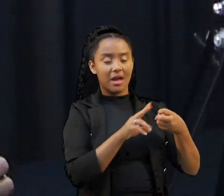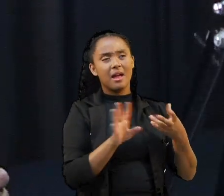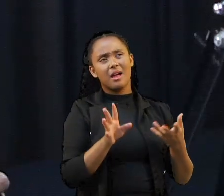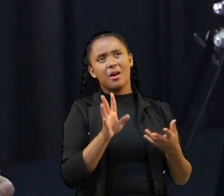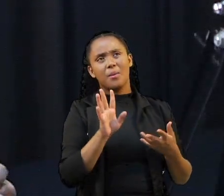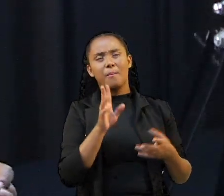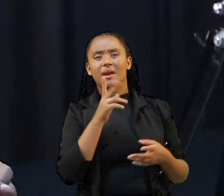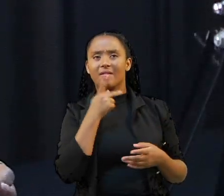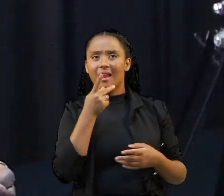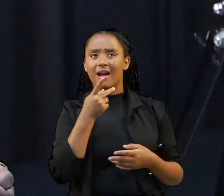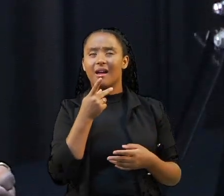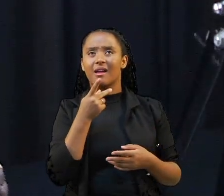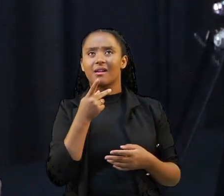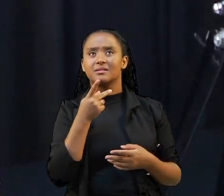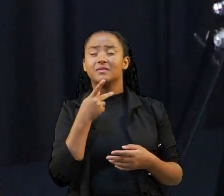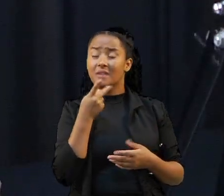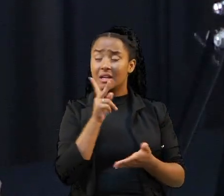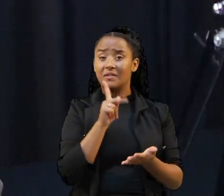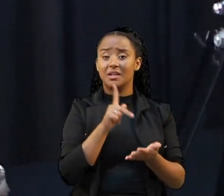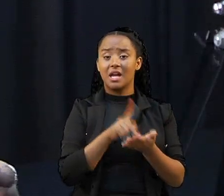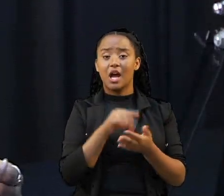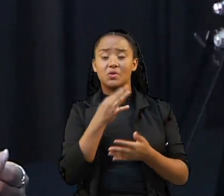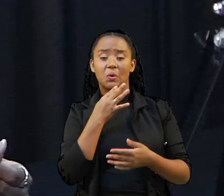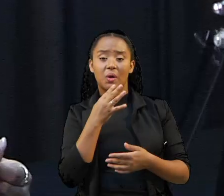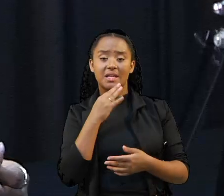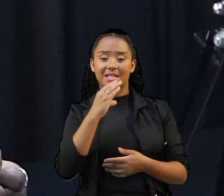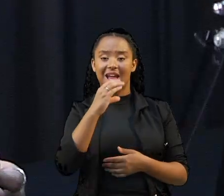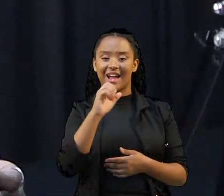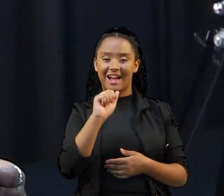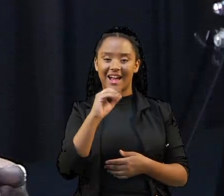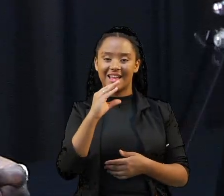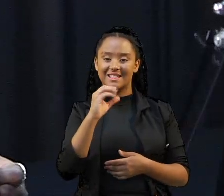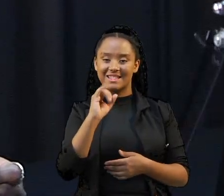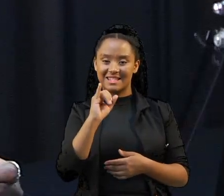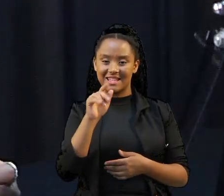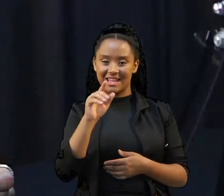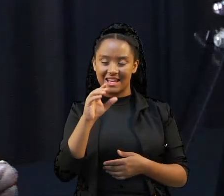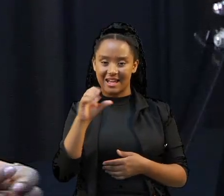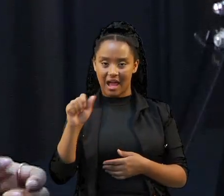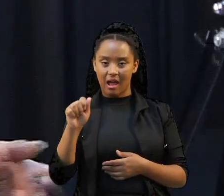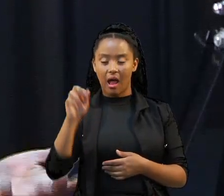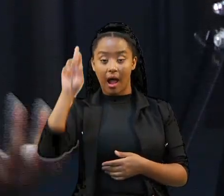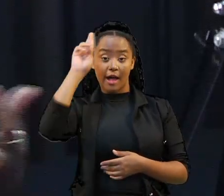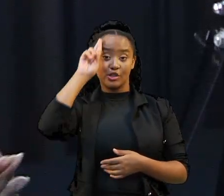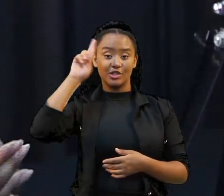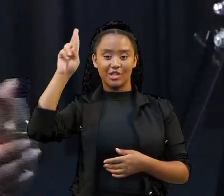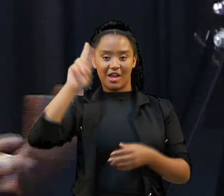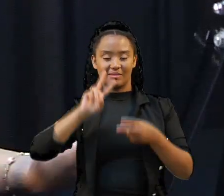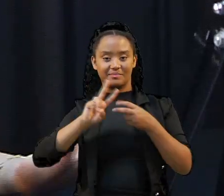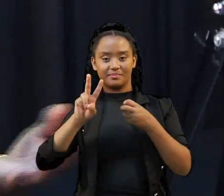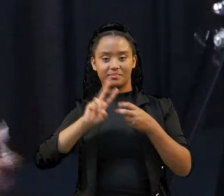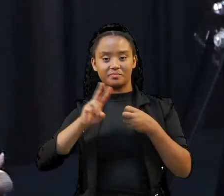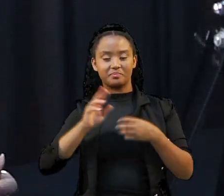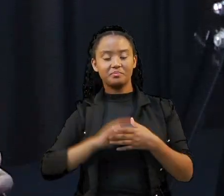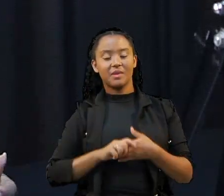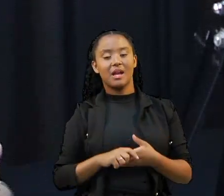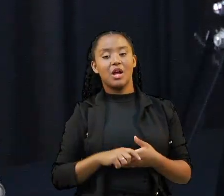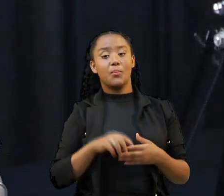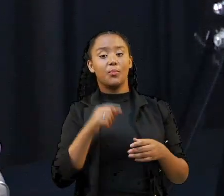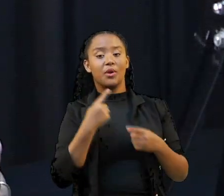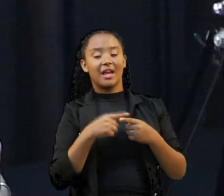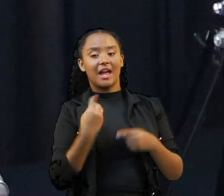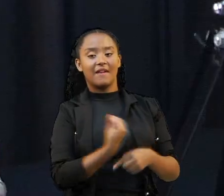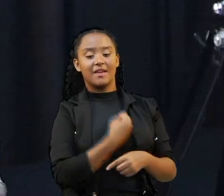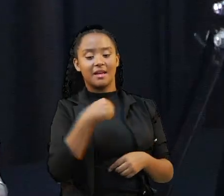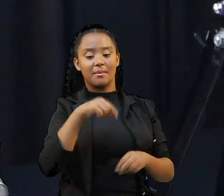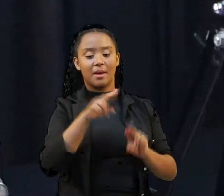a cacica numa palestra que ela veio dar aqui na universidade, e durante a palestra me olhava bastante, e